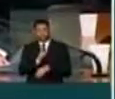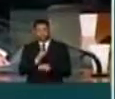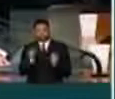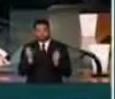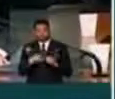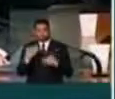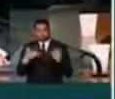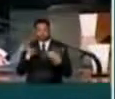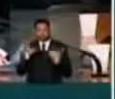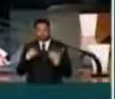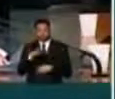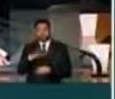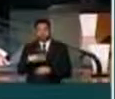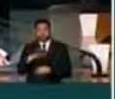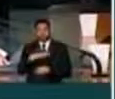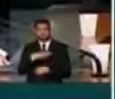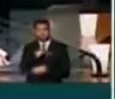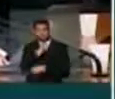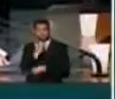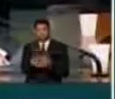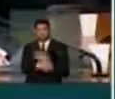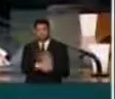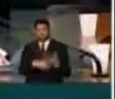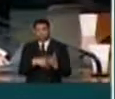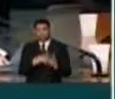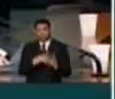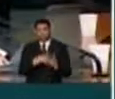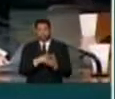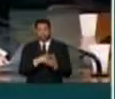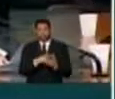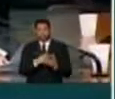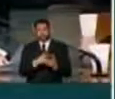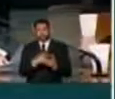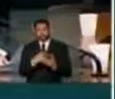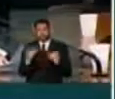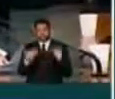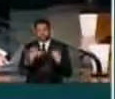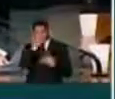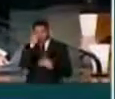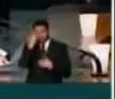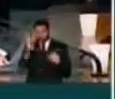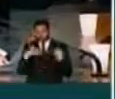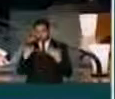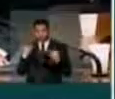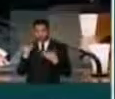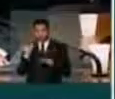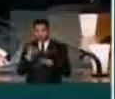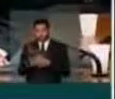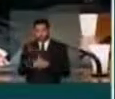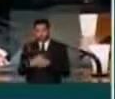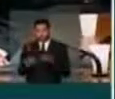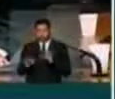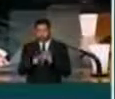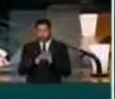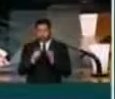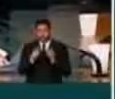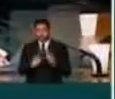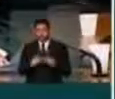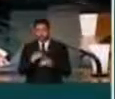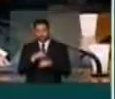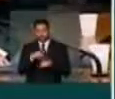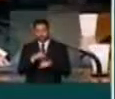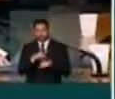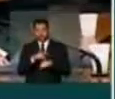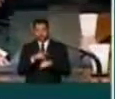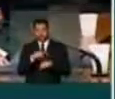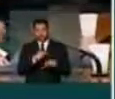potencial turístico. Ora, o turista, quando chega a um determinado país, até porque